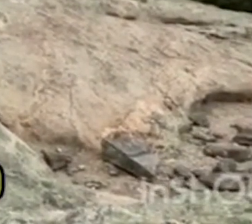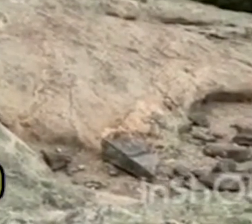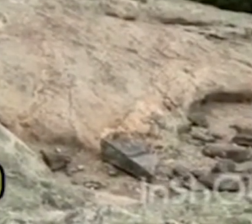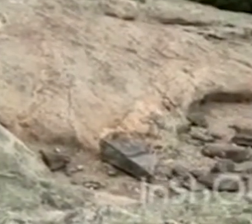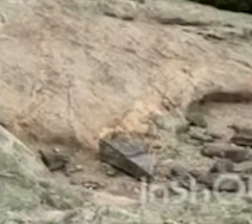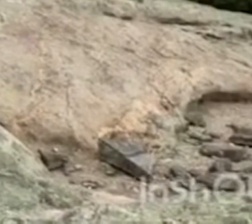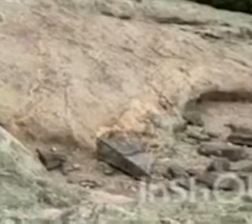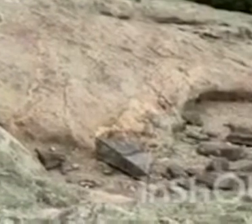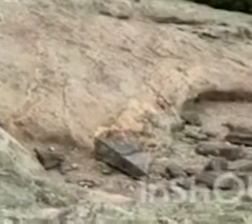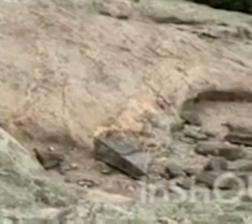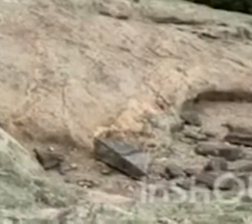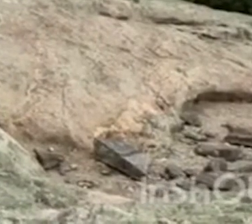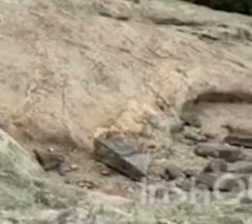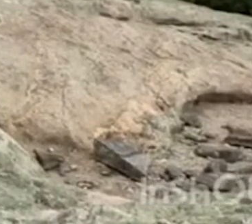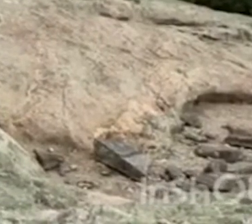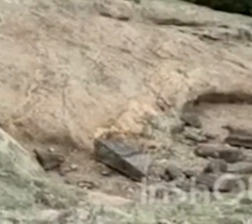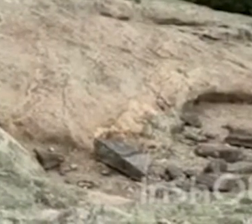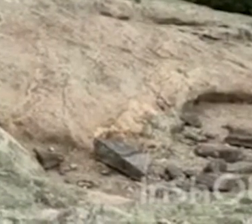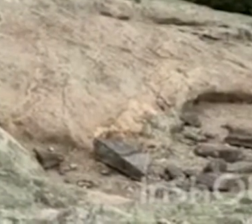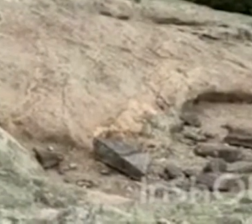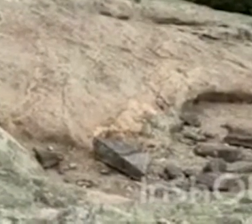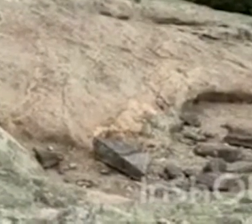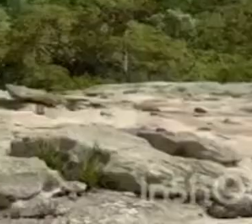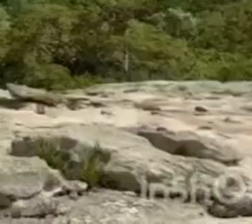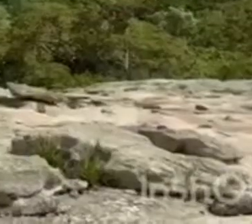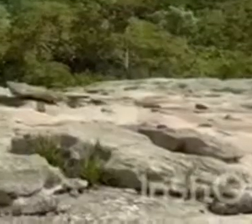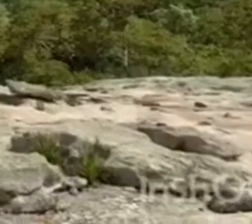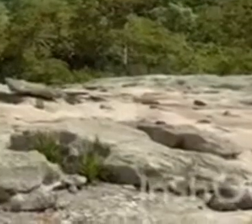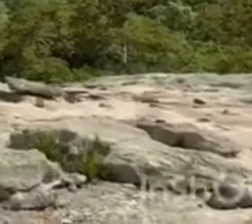nome eu respondo, é o Serra de Magé.